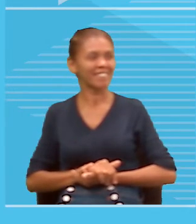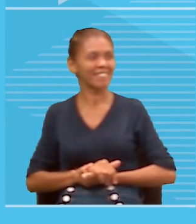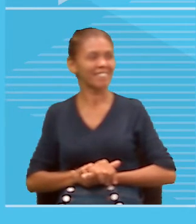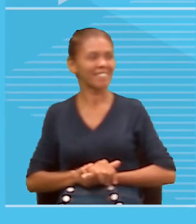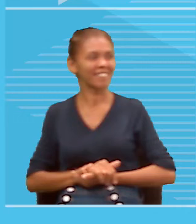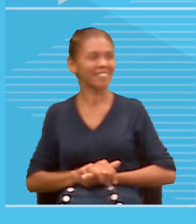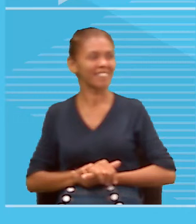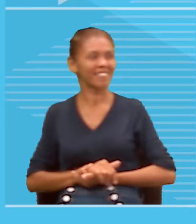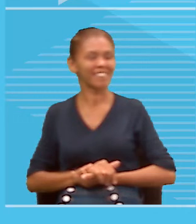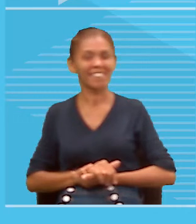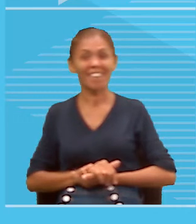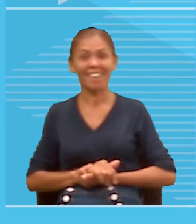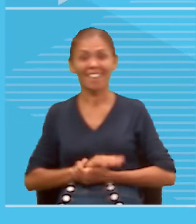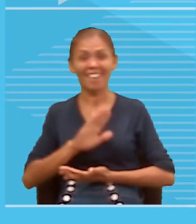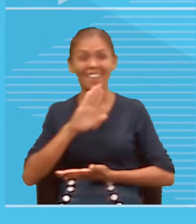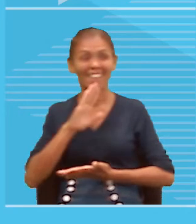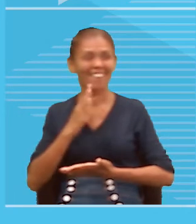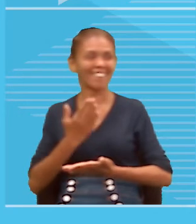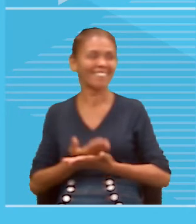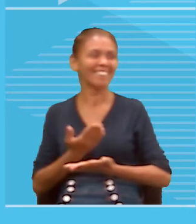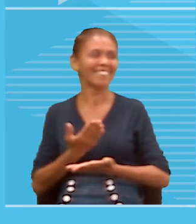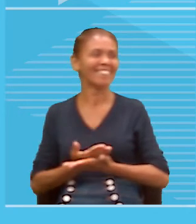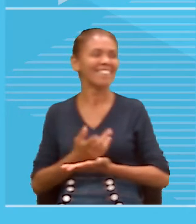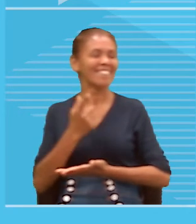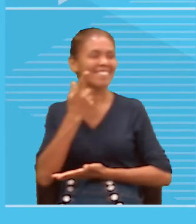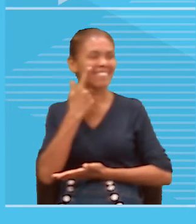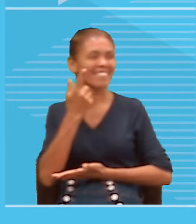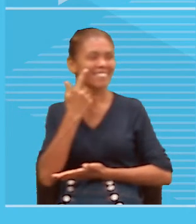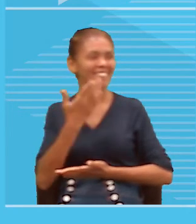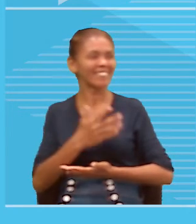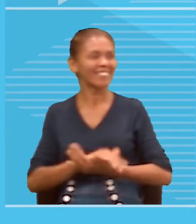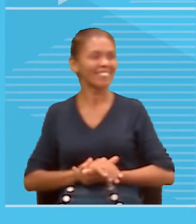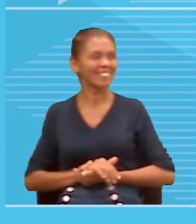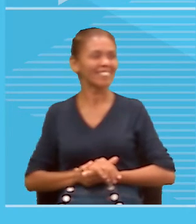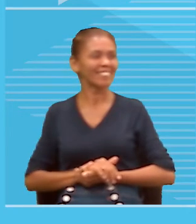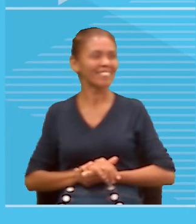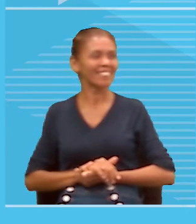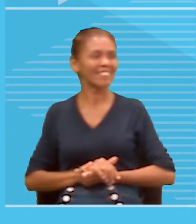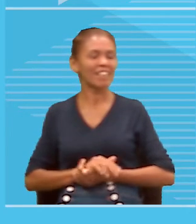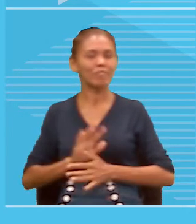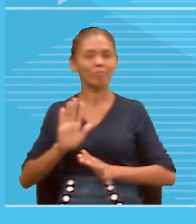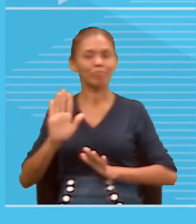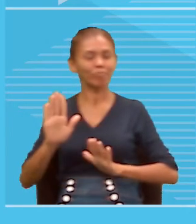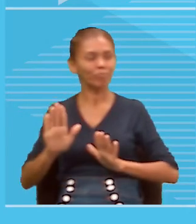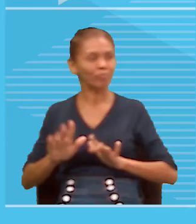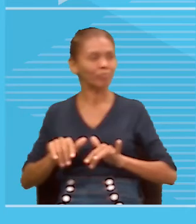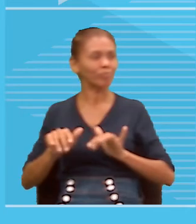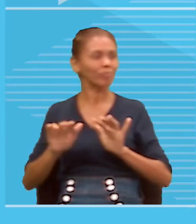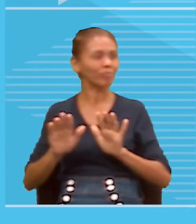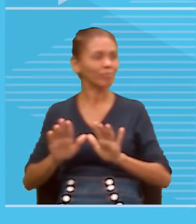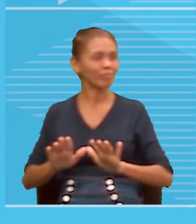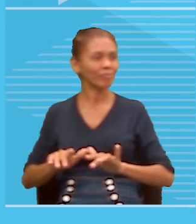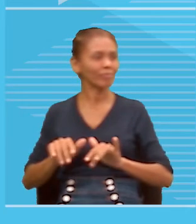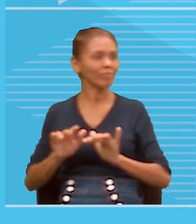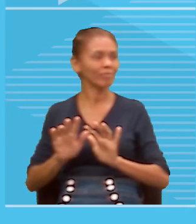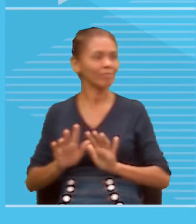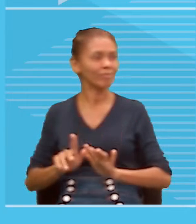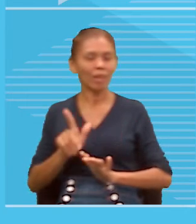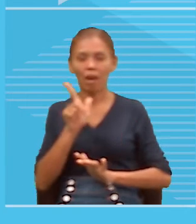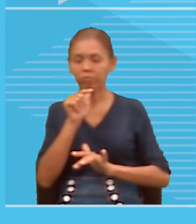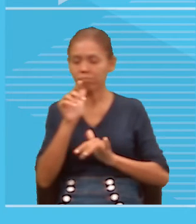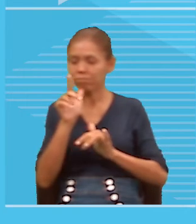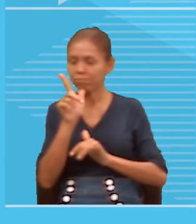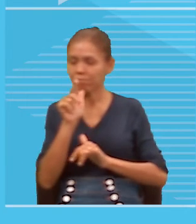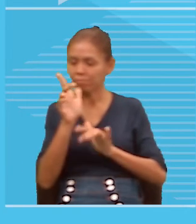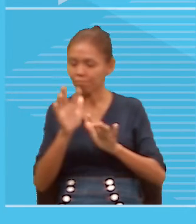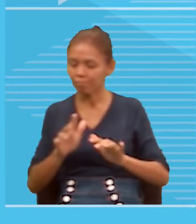olha esse peixinho aí ele consegue né ele tem nadadeiras que tem uma certa é